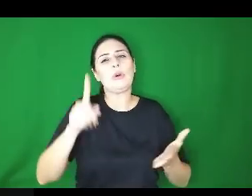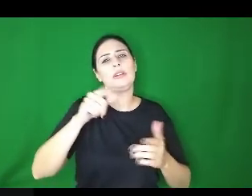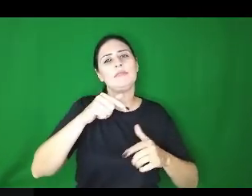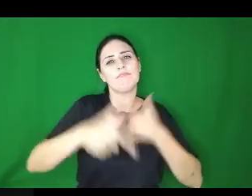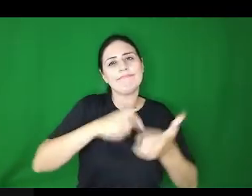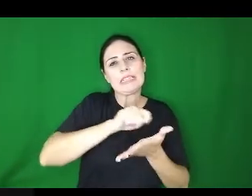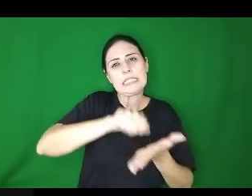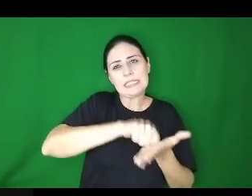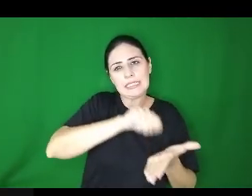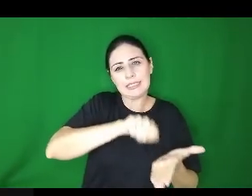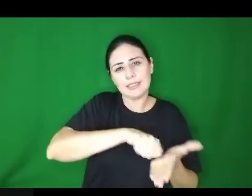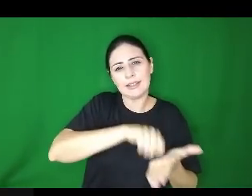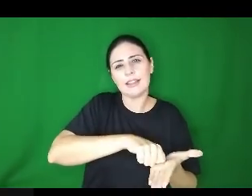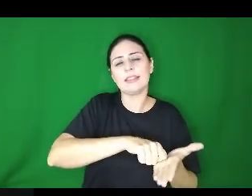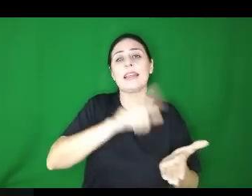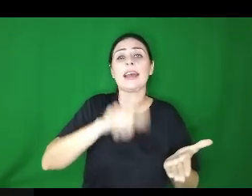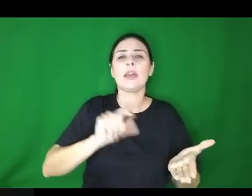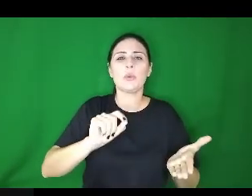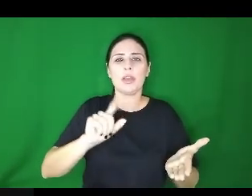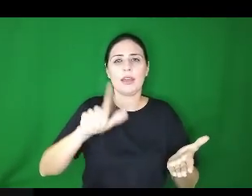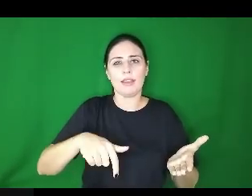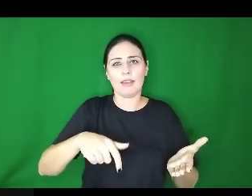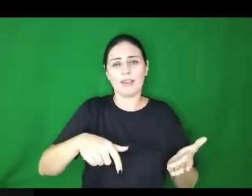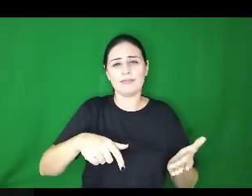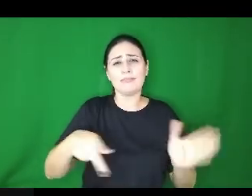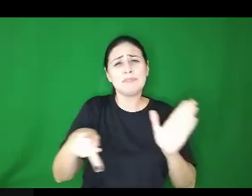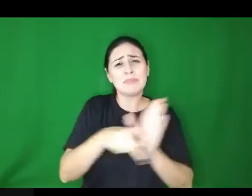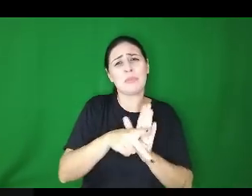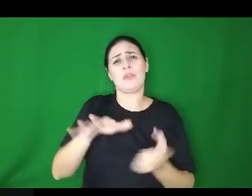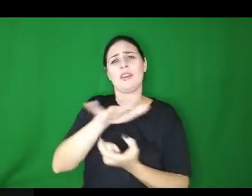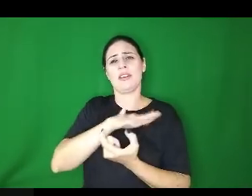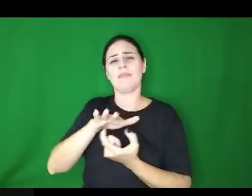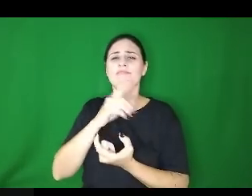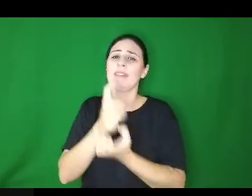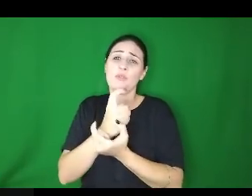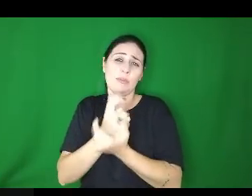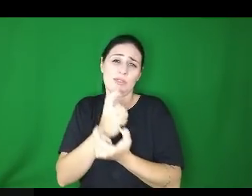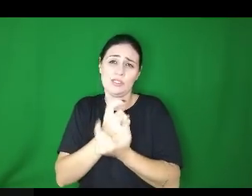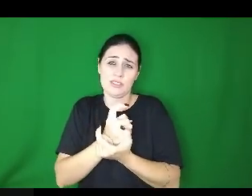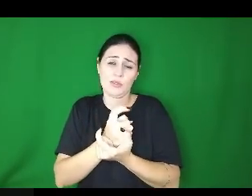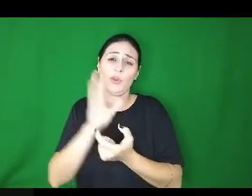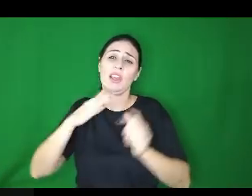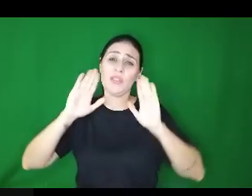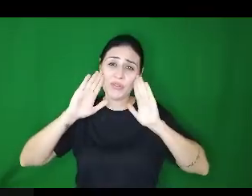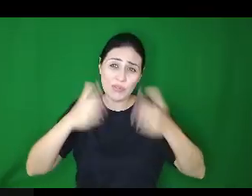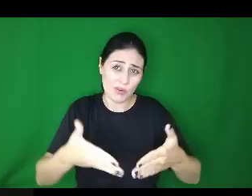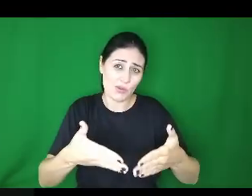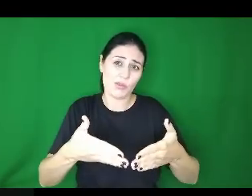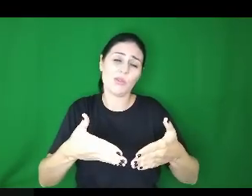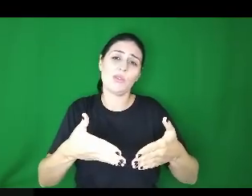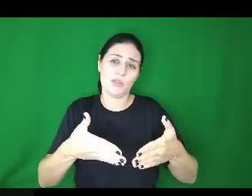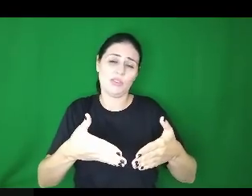escrever, ela demora, tá? E de repente o tempo que a família tem, o tempo tem que ser aproveitado